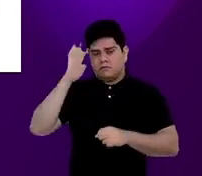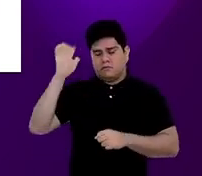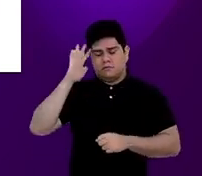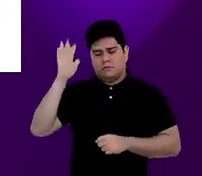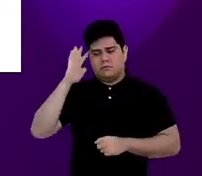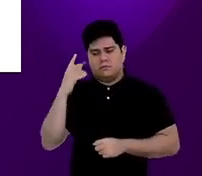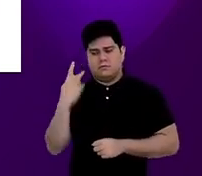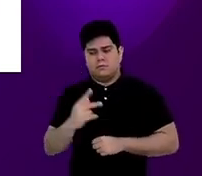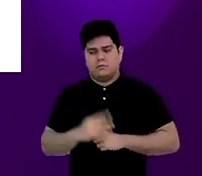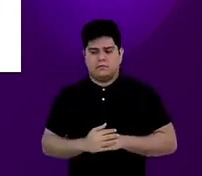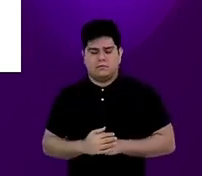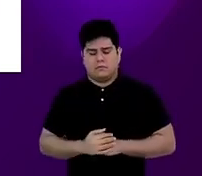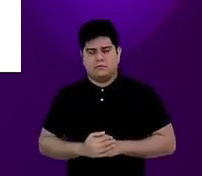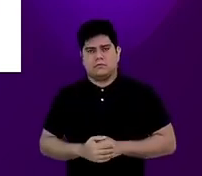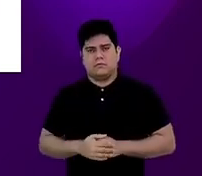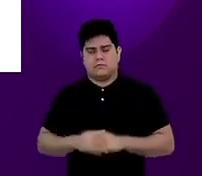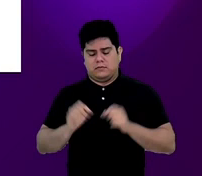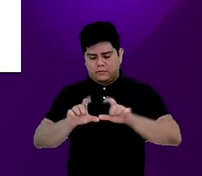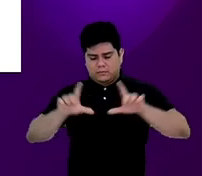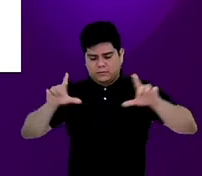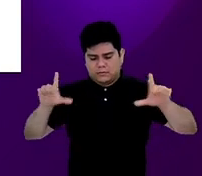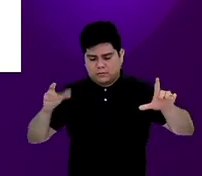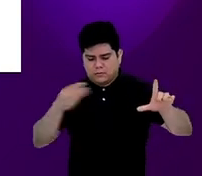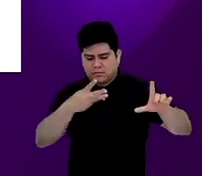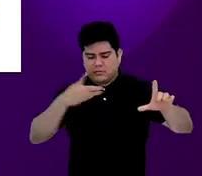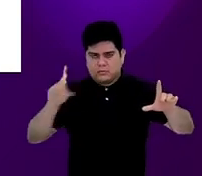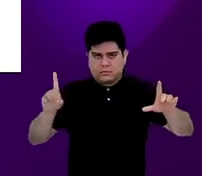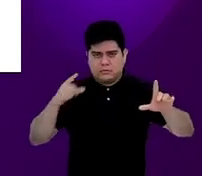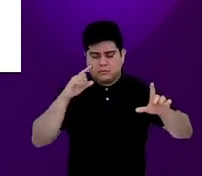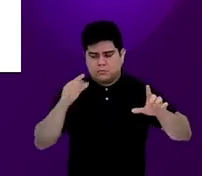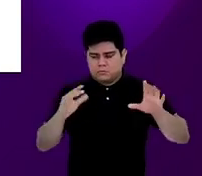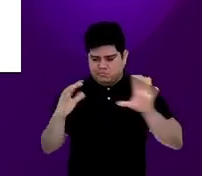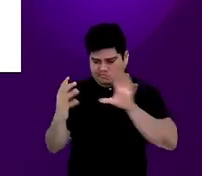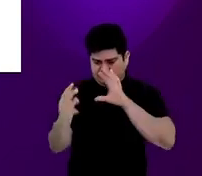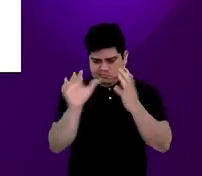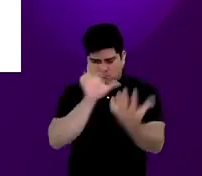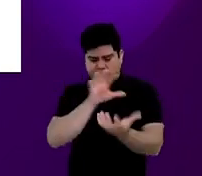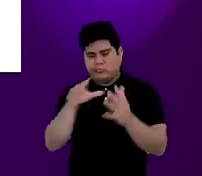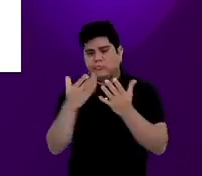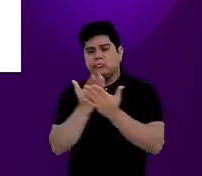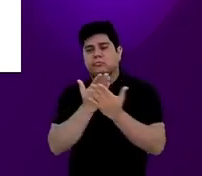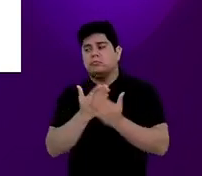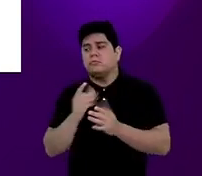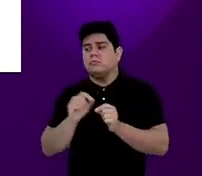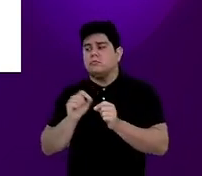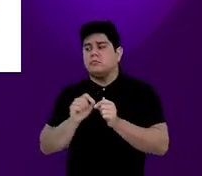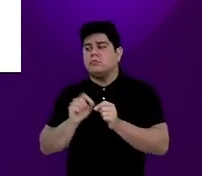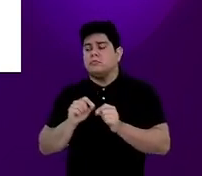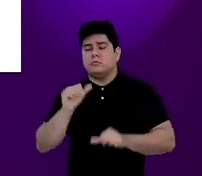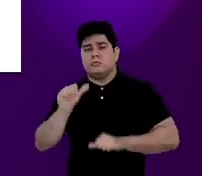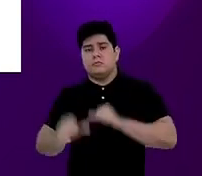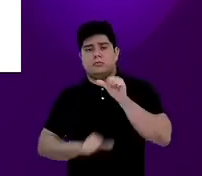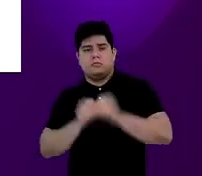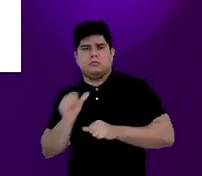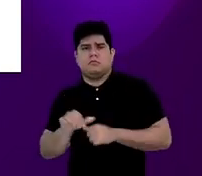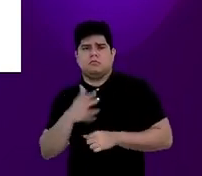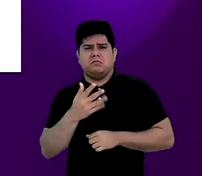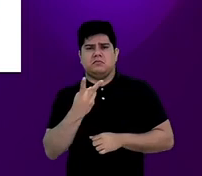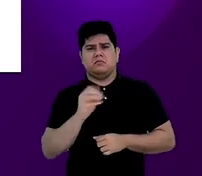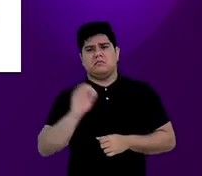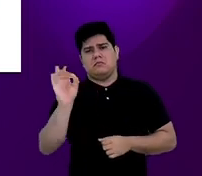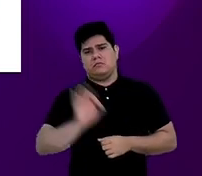de realidade aumentada, onde os estudos que eles fizeram mostraram uma mudança de conduta em torno de